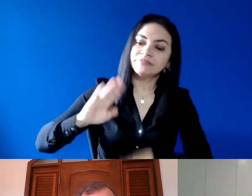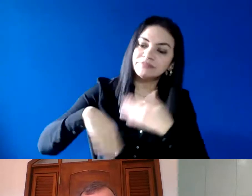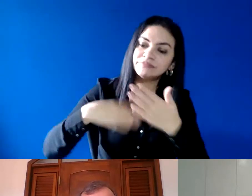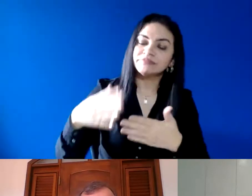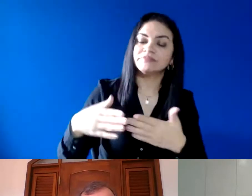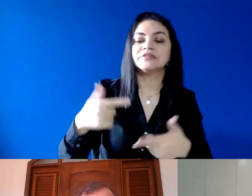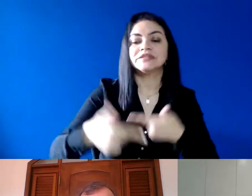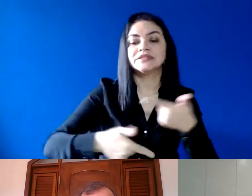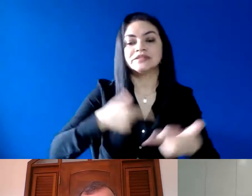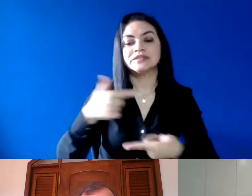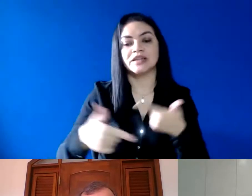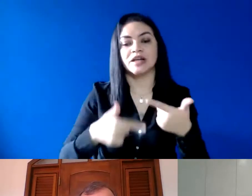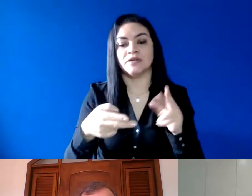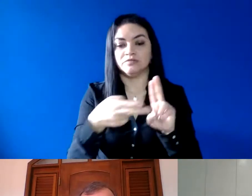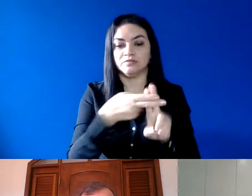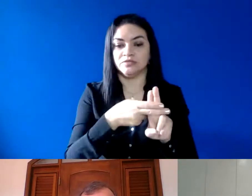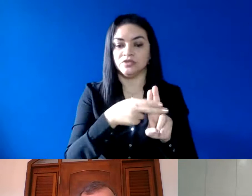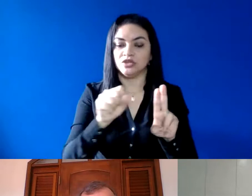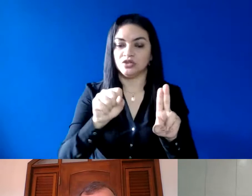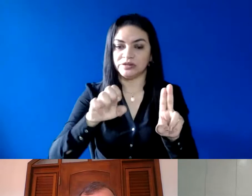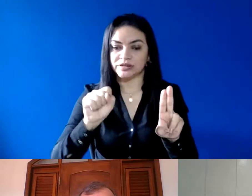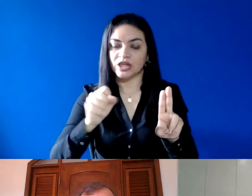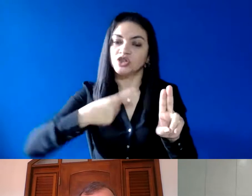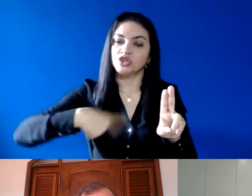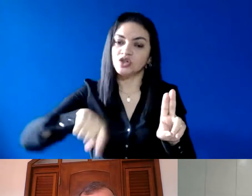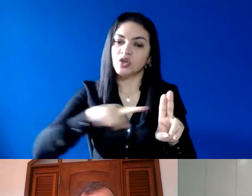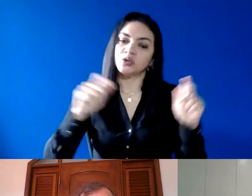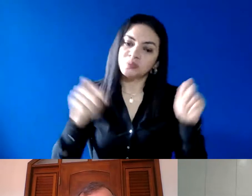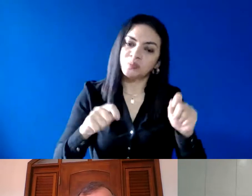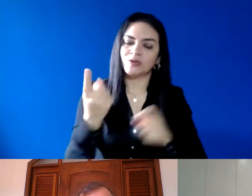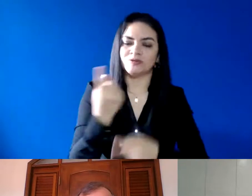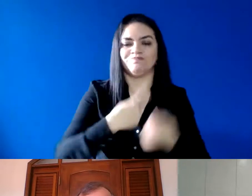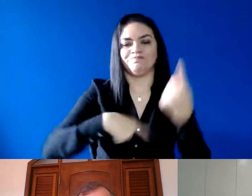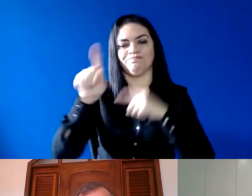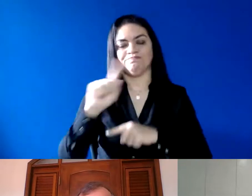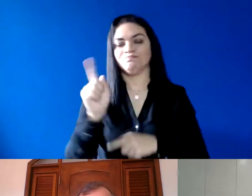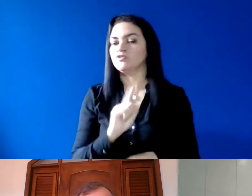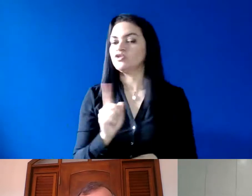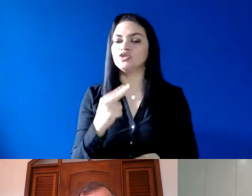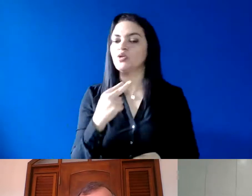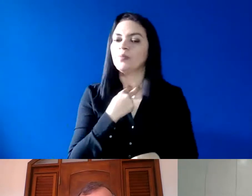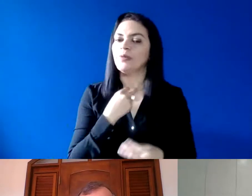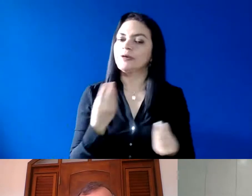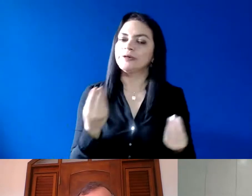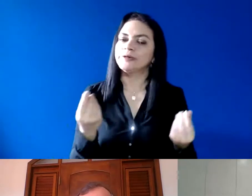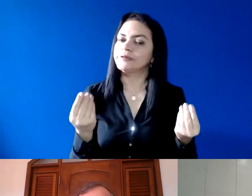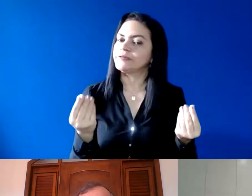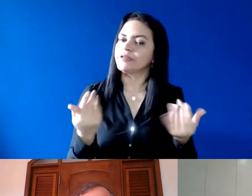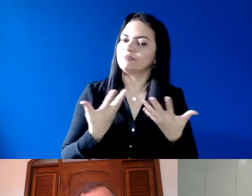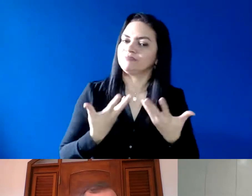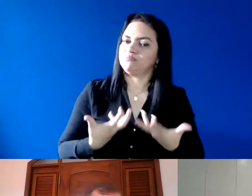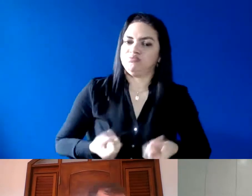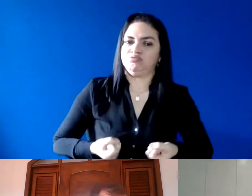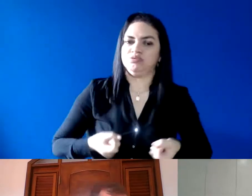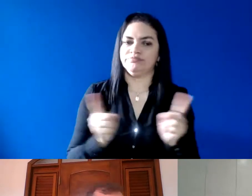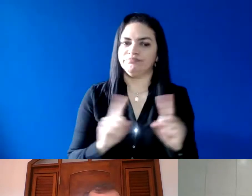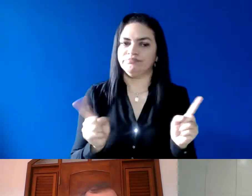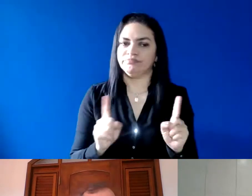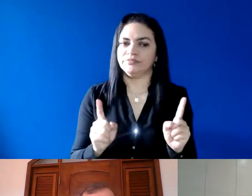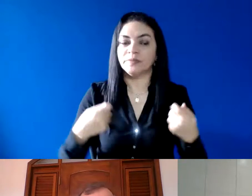SES, para que, de fato, a gente possa avançar nesse processo. A gente não pode se tornar cansativos, e